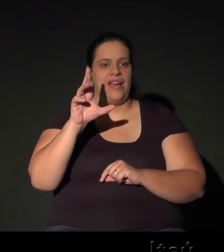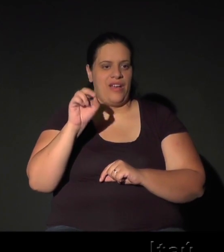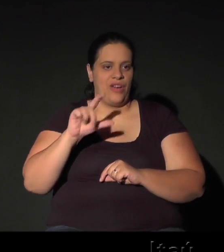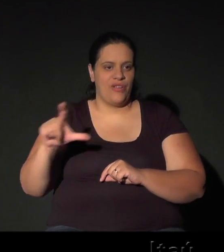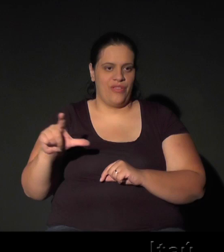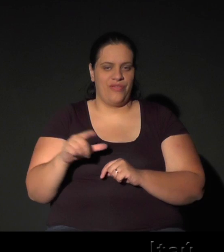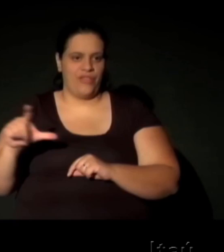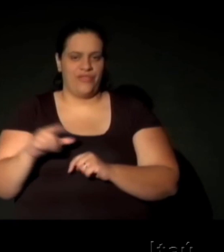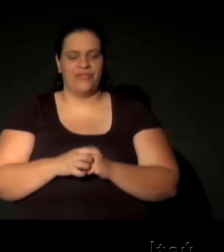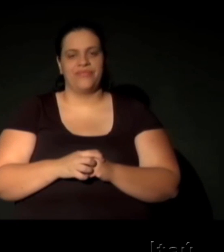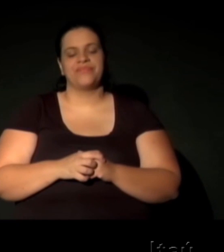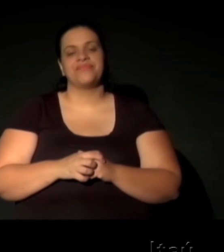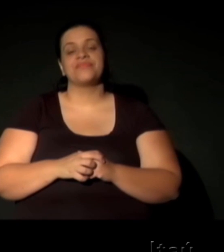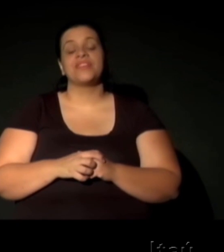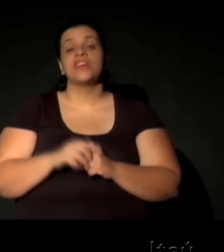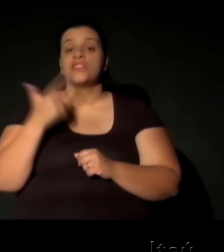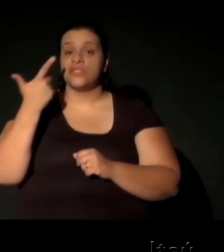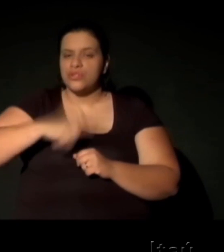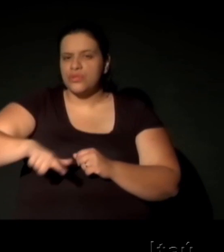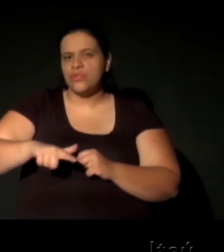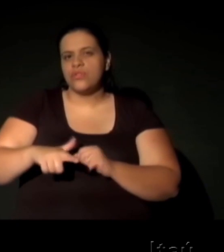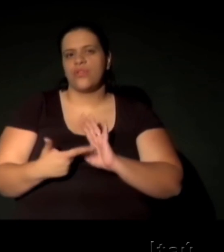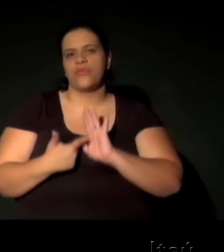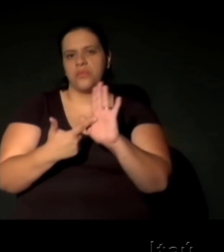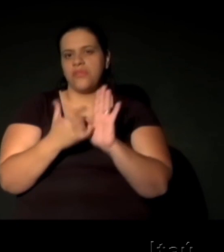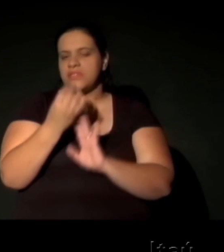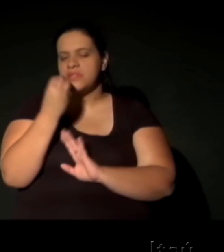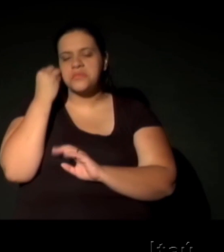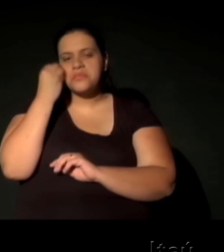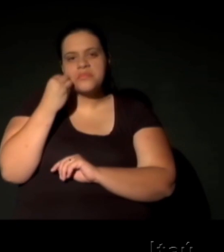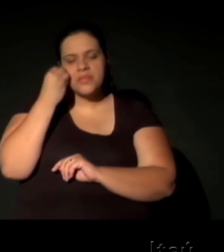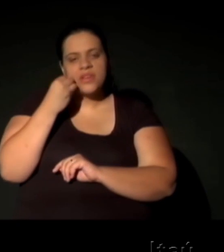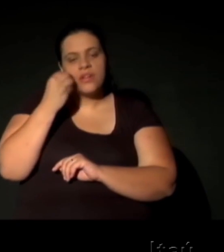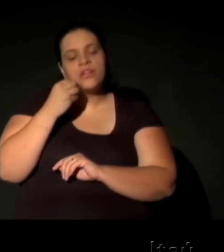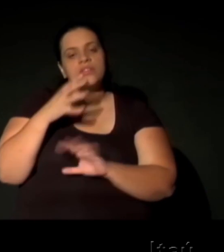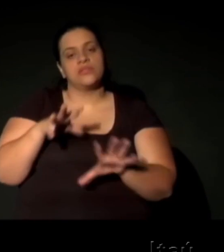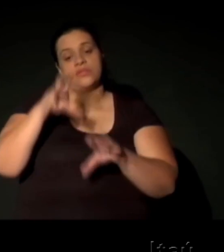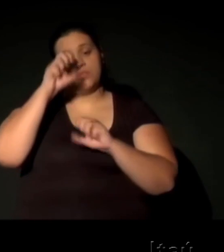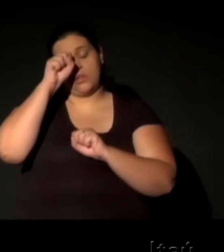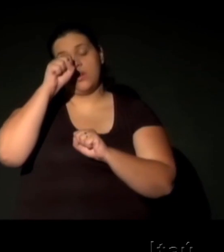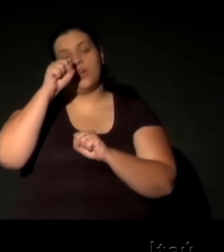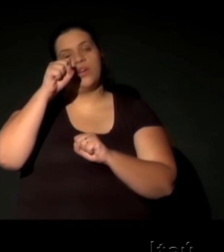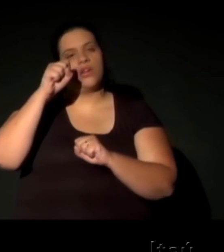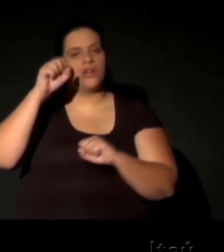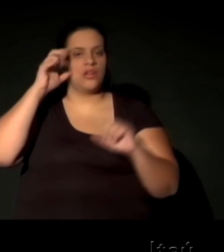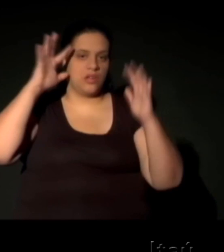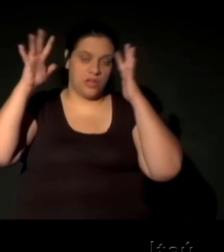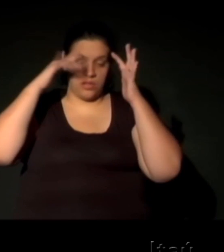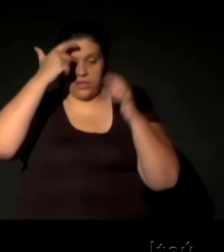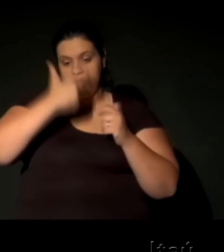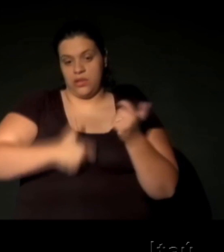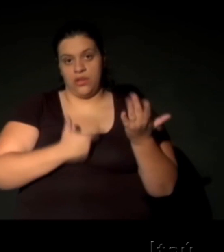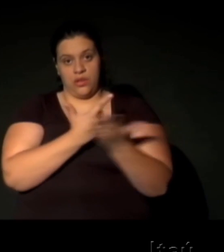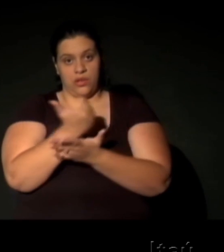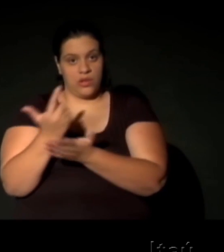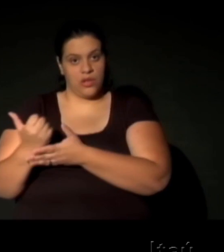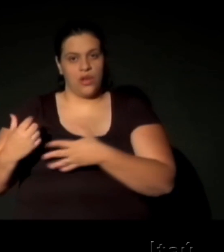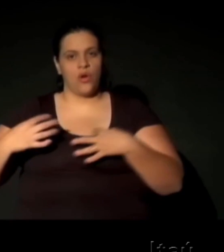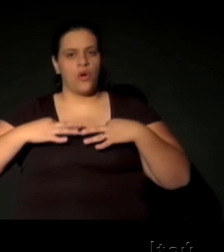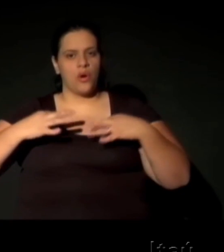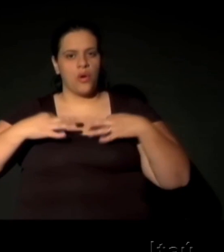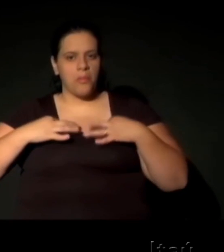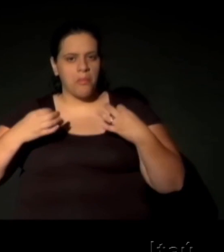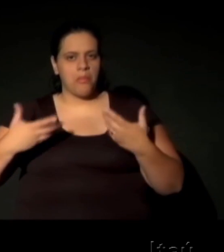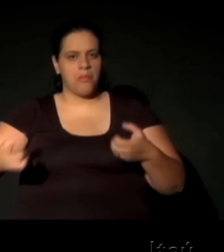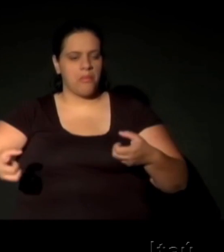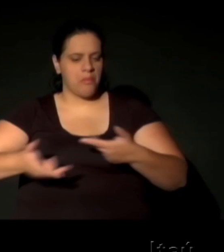eh de novo aqui Uma Outra experiência também né dessa apropriação né de novo do Imaginário do consumo a moda né